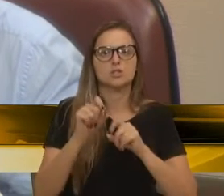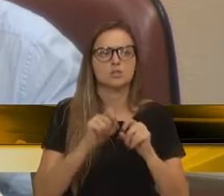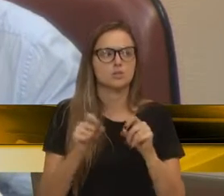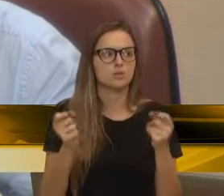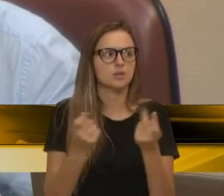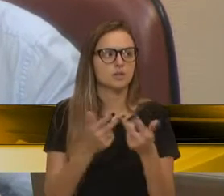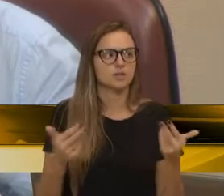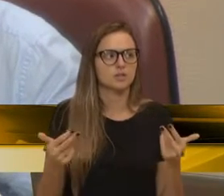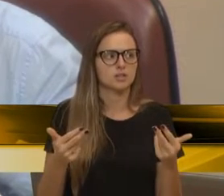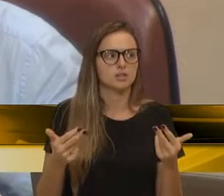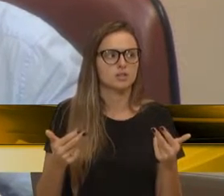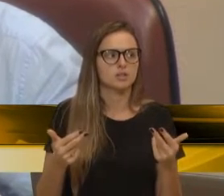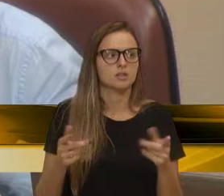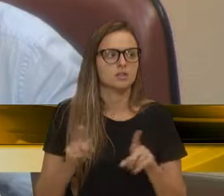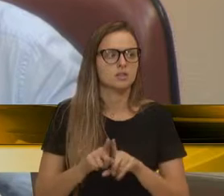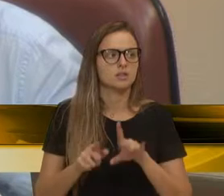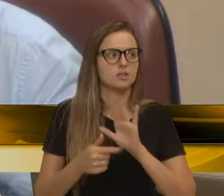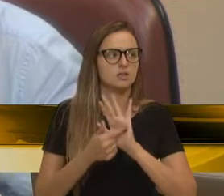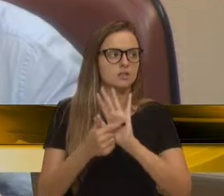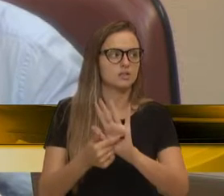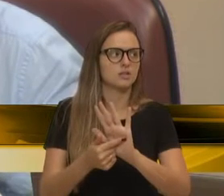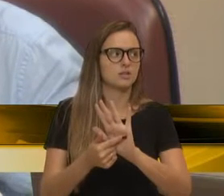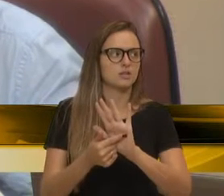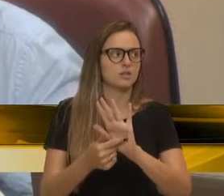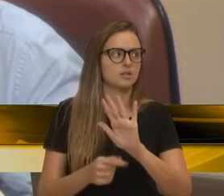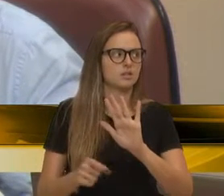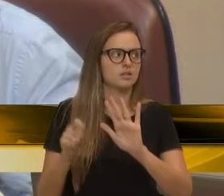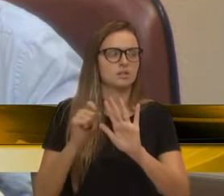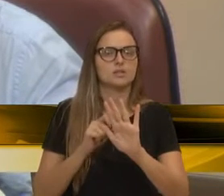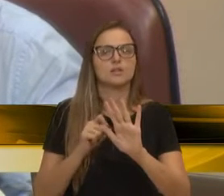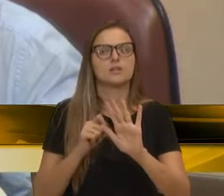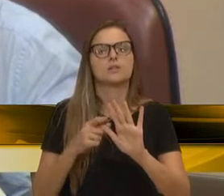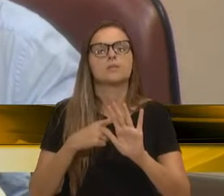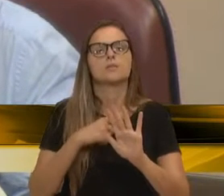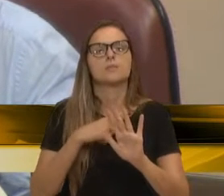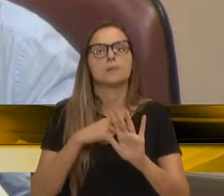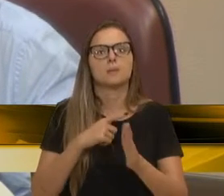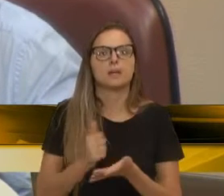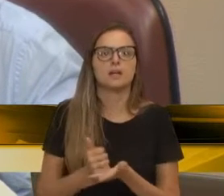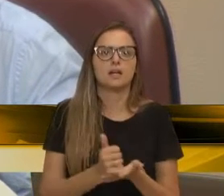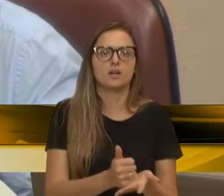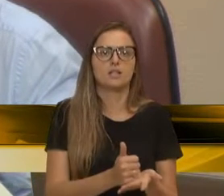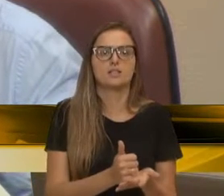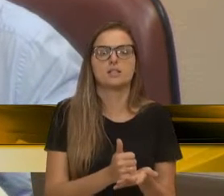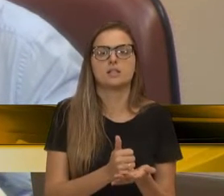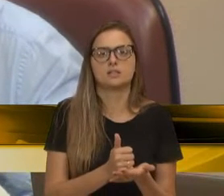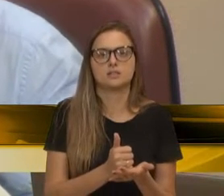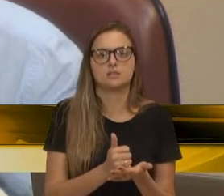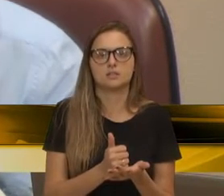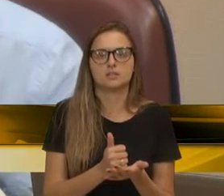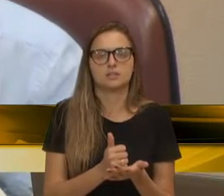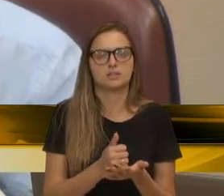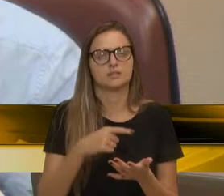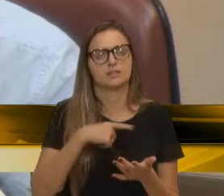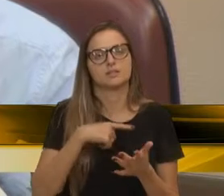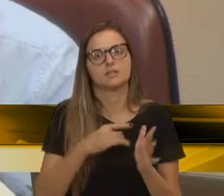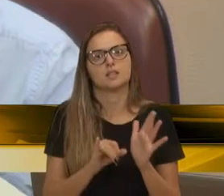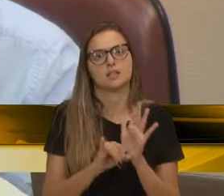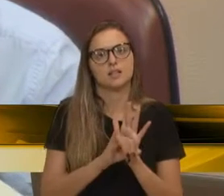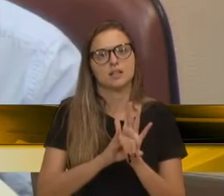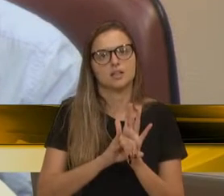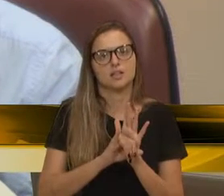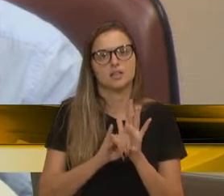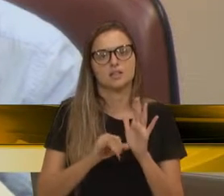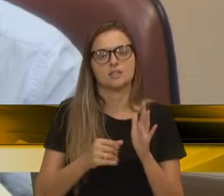fomentada por tantas pessoas que inadvertidamente ou não associam a idéia de identidade de gênero